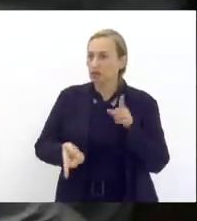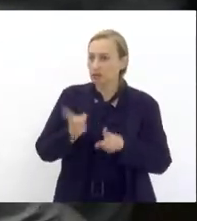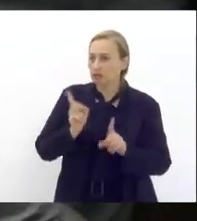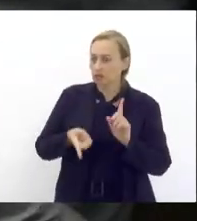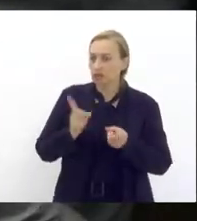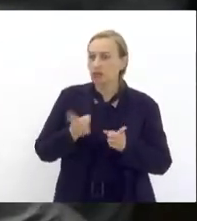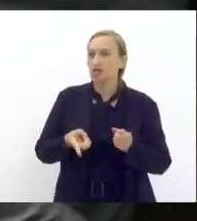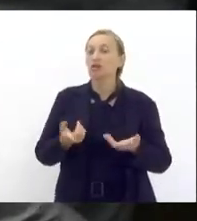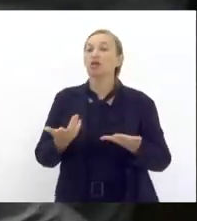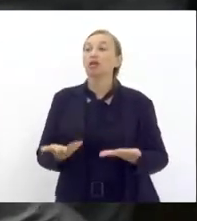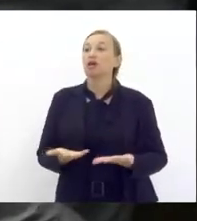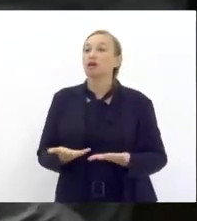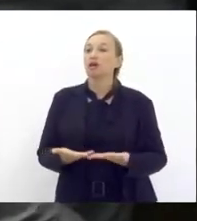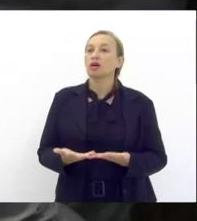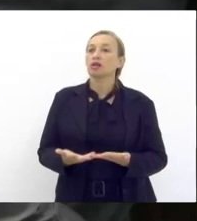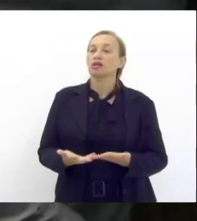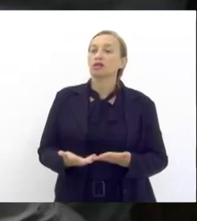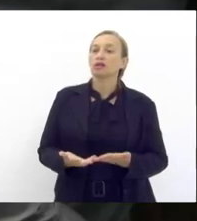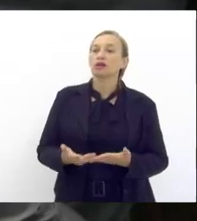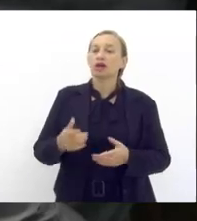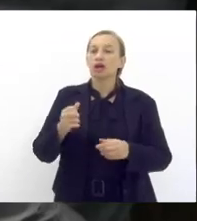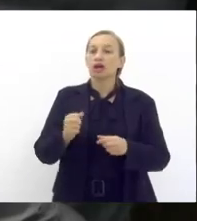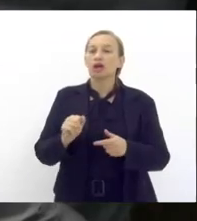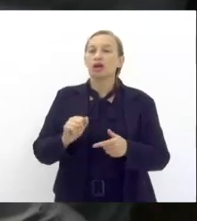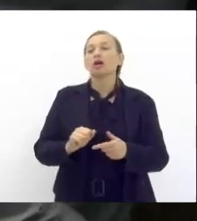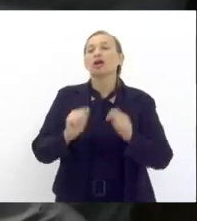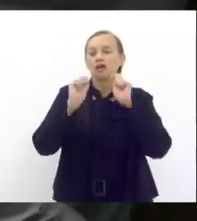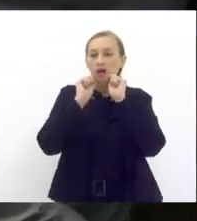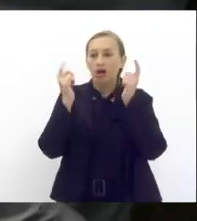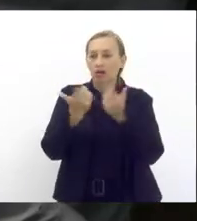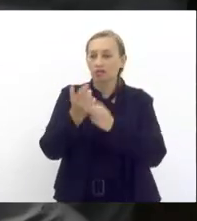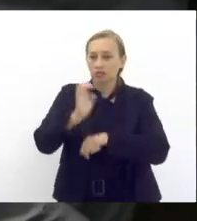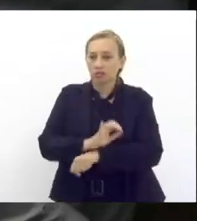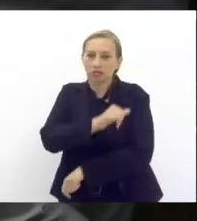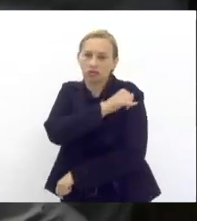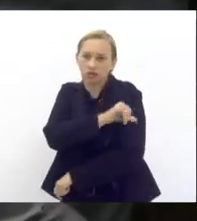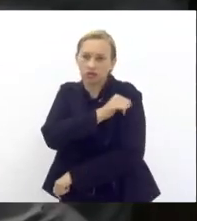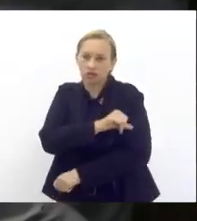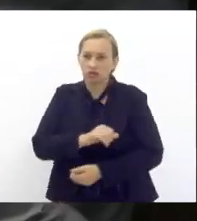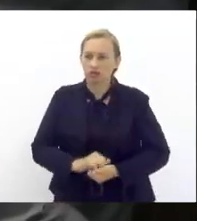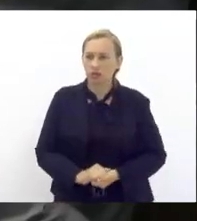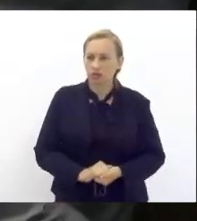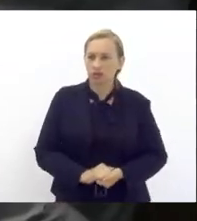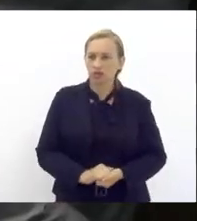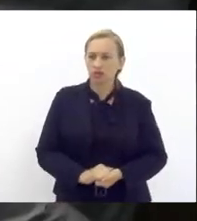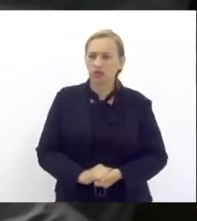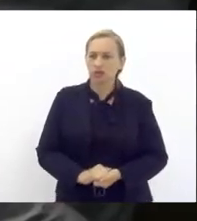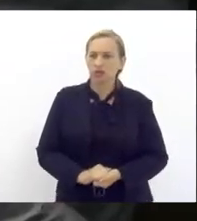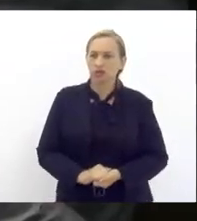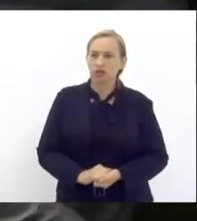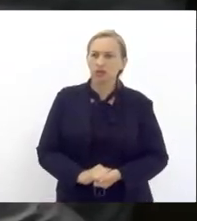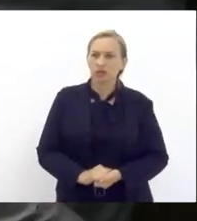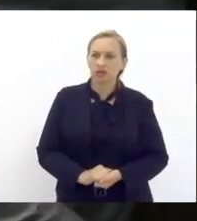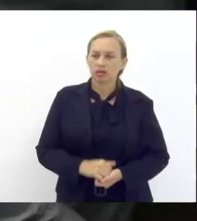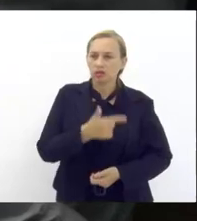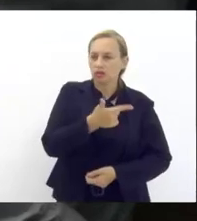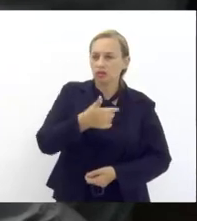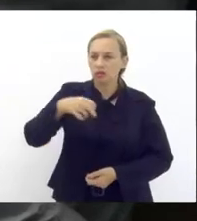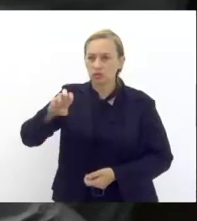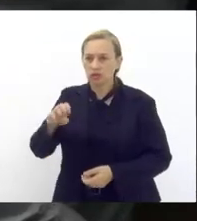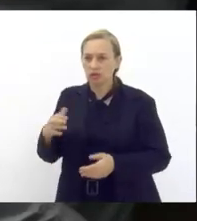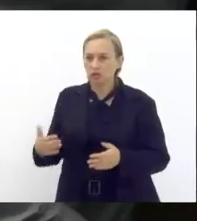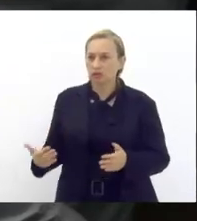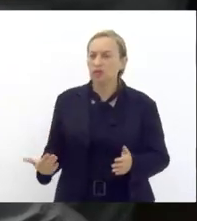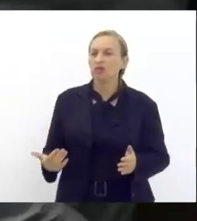que, como tem sido a Assembleia Legislativa do Estado do Rio de Janeiro, em 2013, em 2015, agora